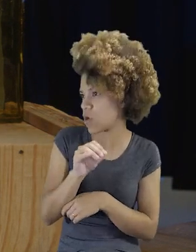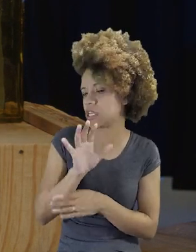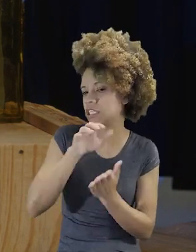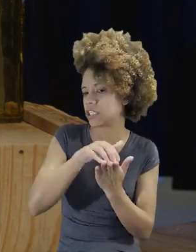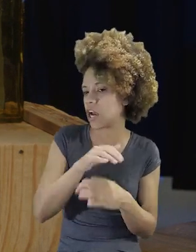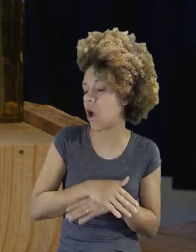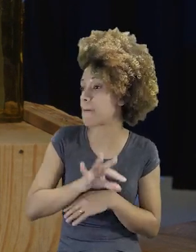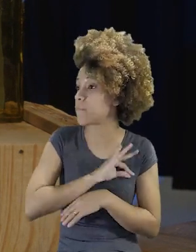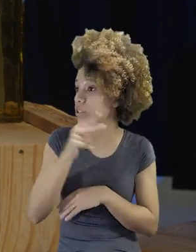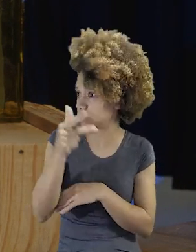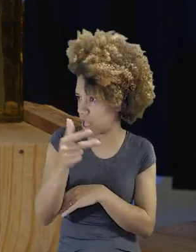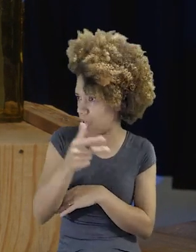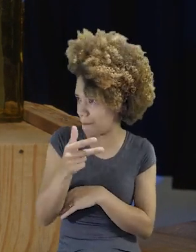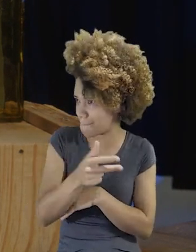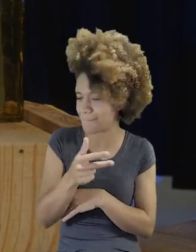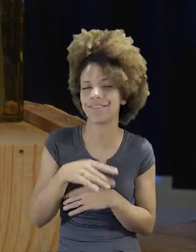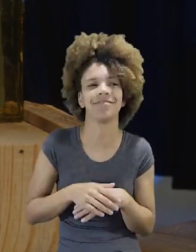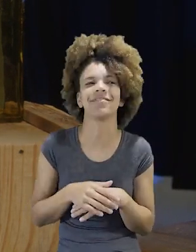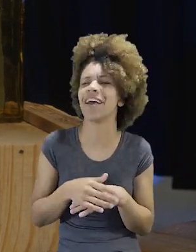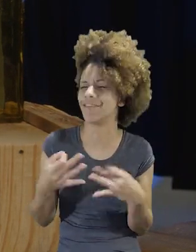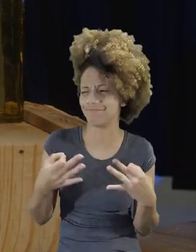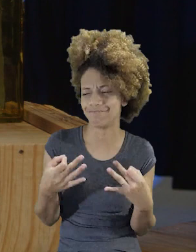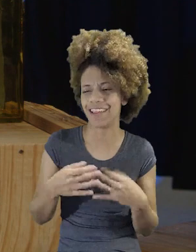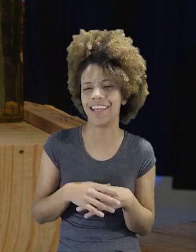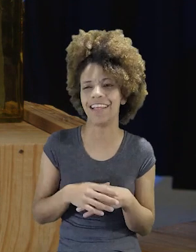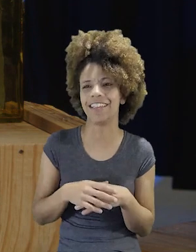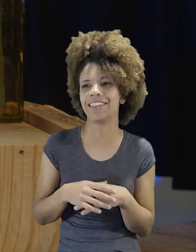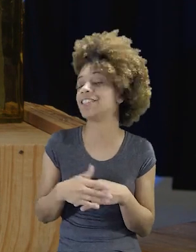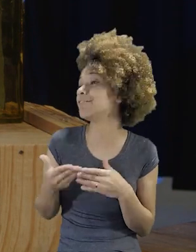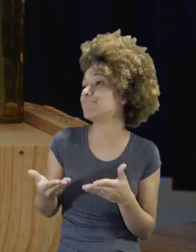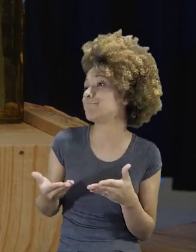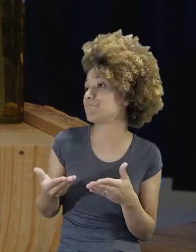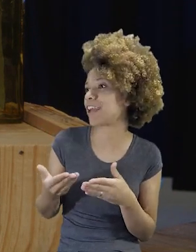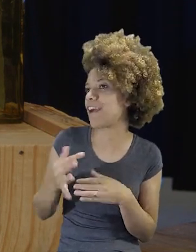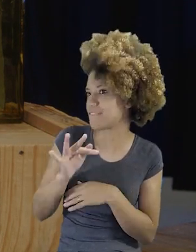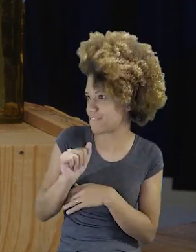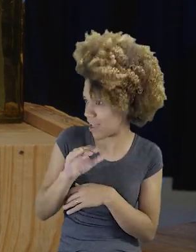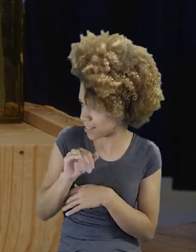Central polícia rappers é um programa que